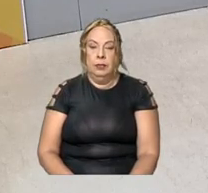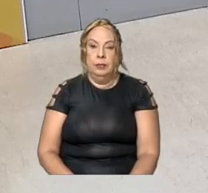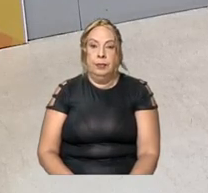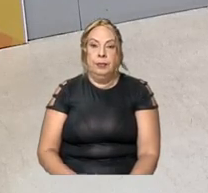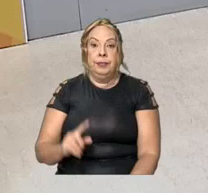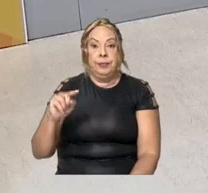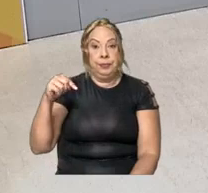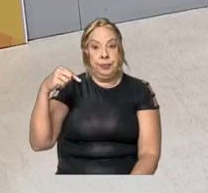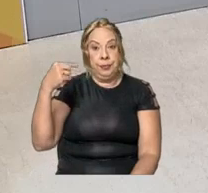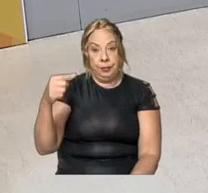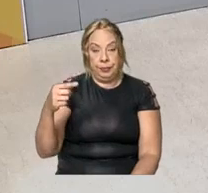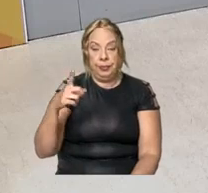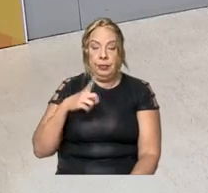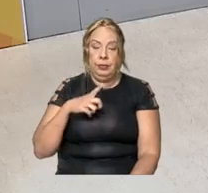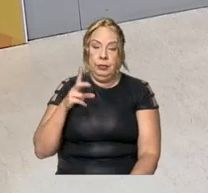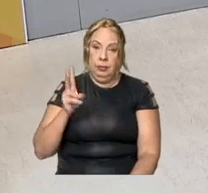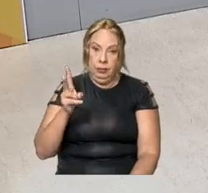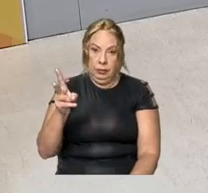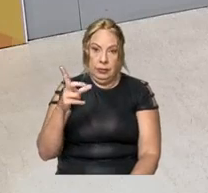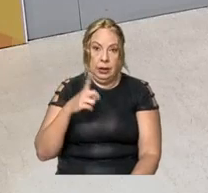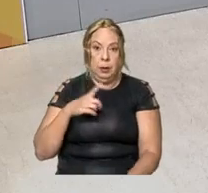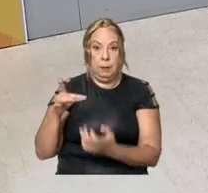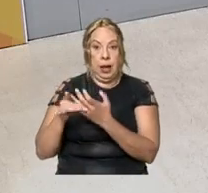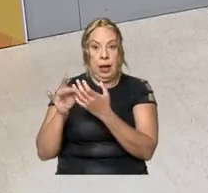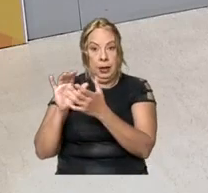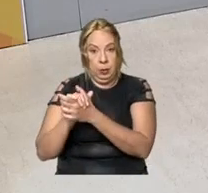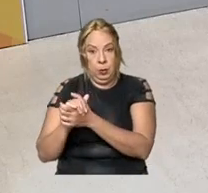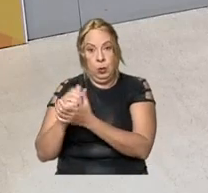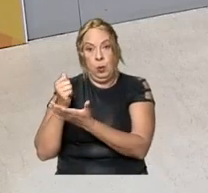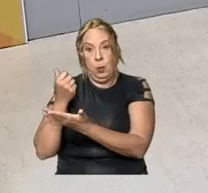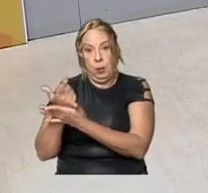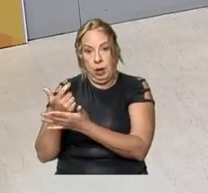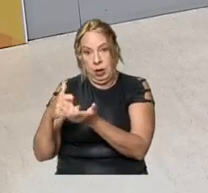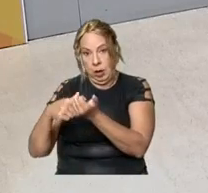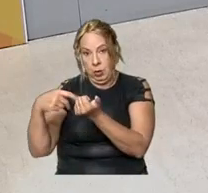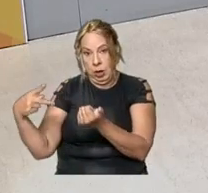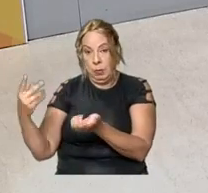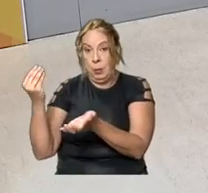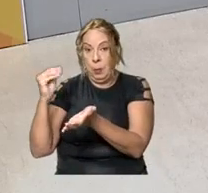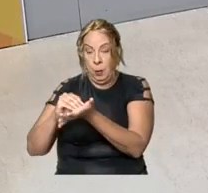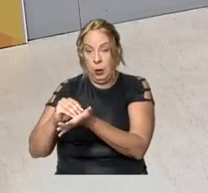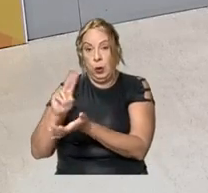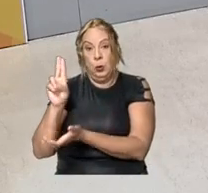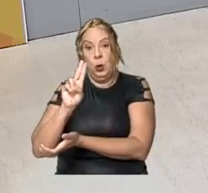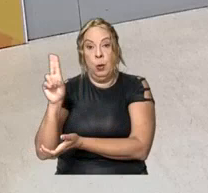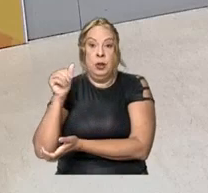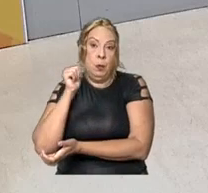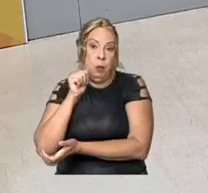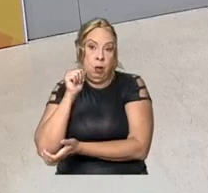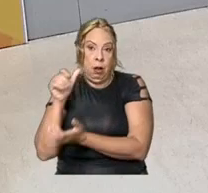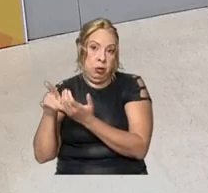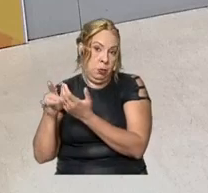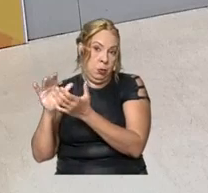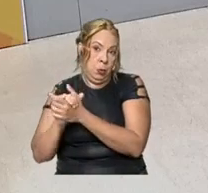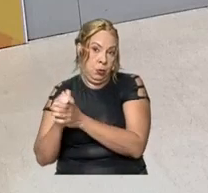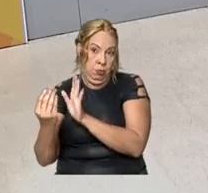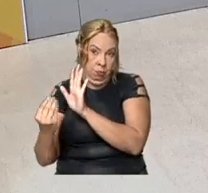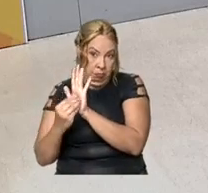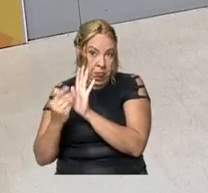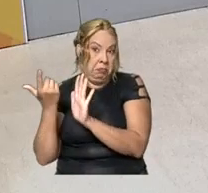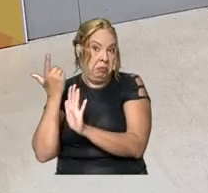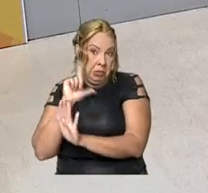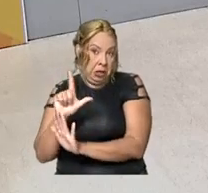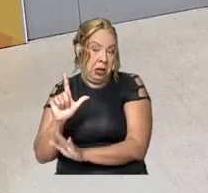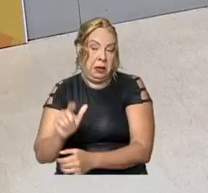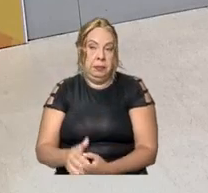no próximo domingo. Quem sabe, né, Maria das Graças não será contemplada, viu? Fica a dica. Ela tá mandando alô pra você, você manda o cajucá pra